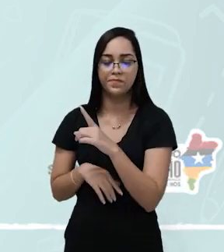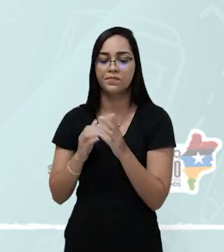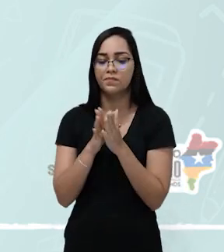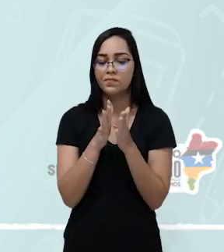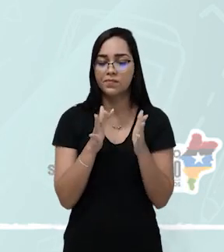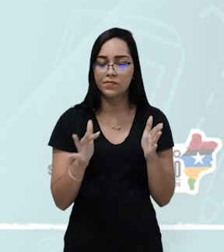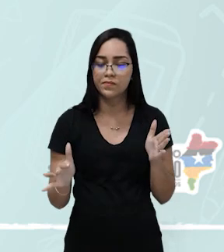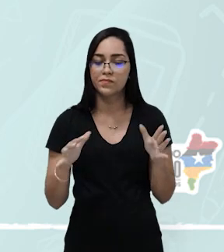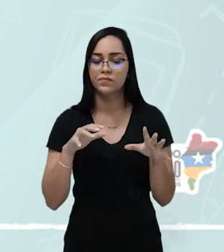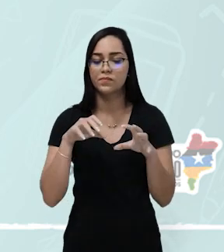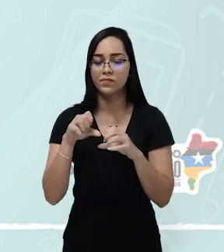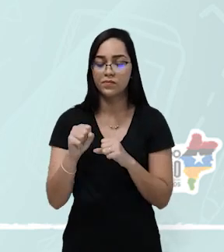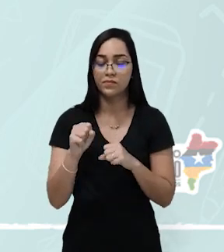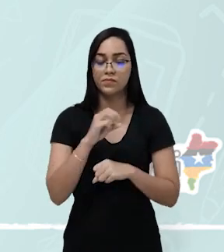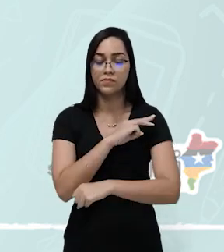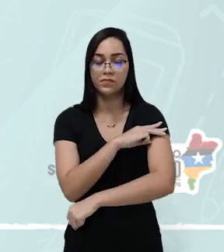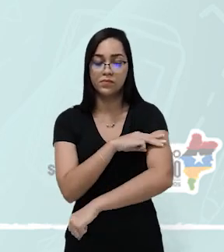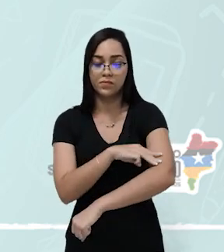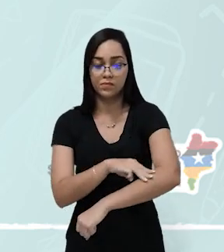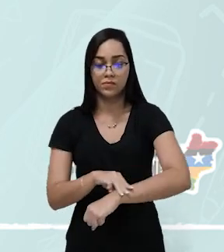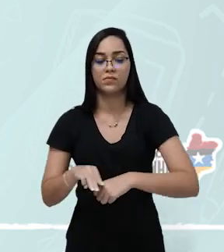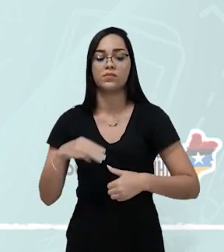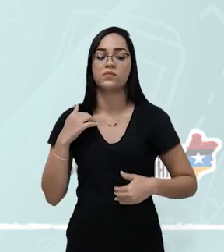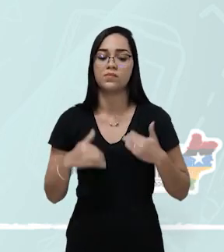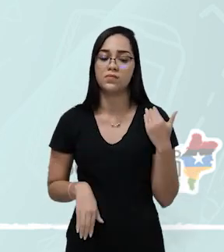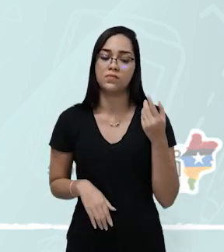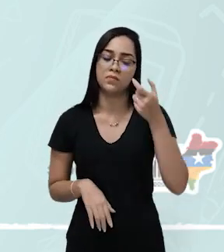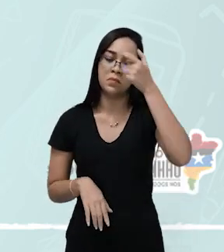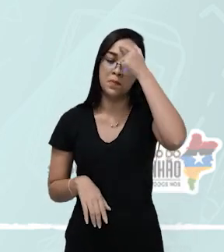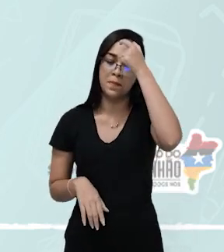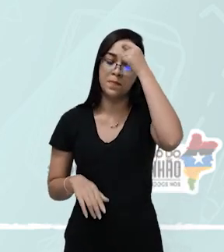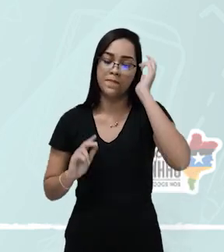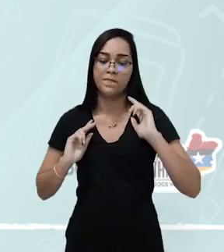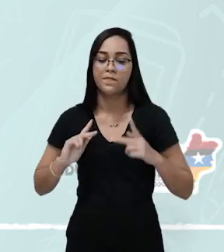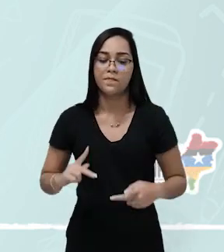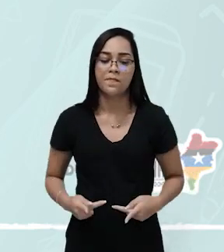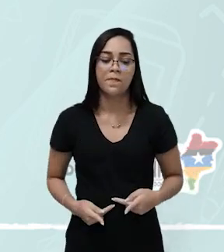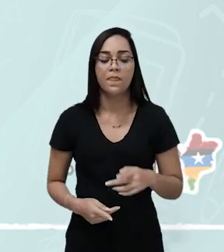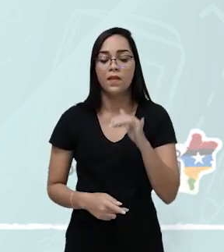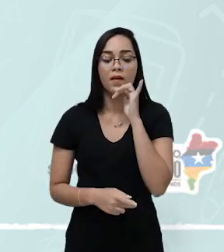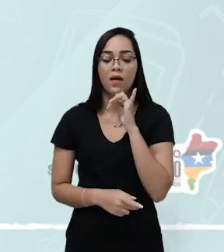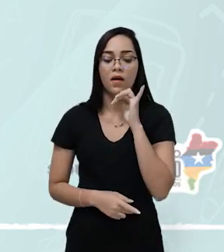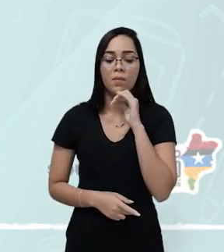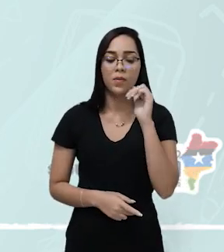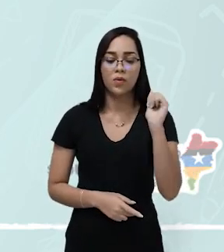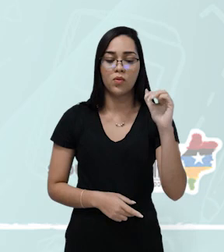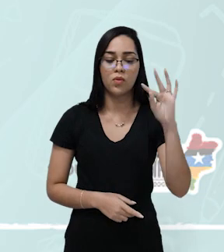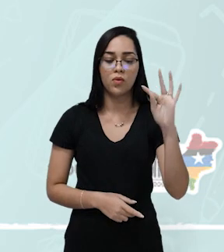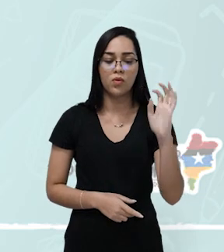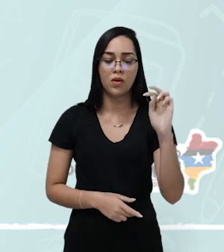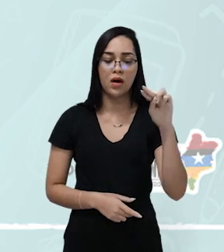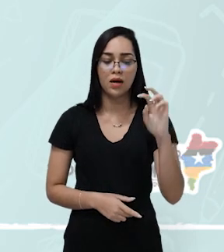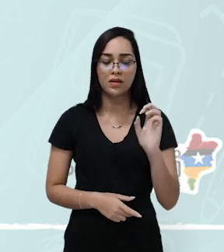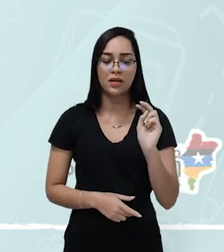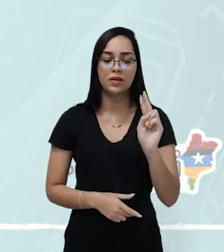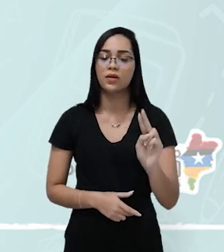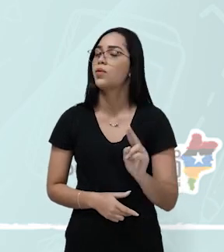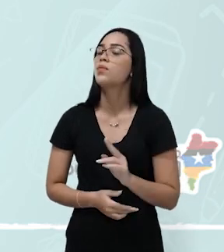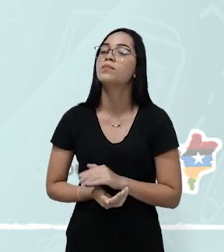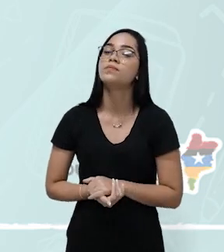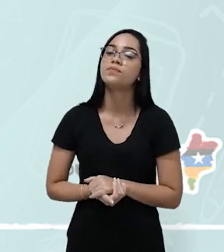de um protagonista, o mocinho. As dificuldades e percalços durante o longo caminho de formação